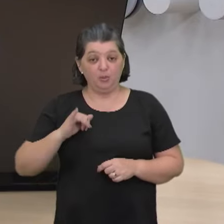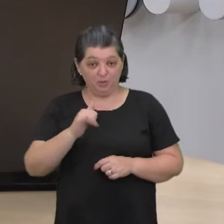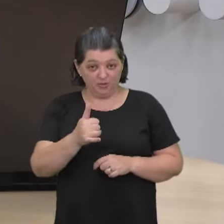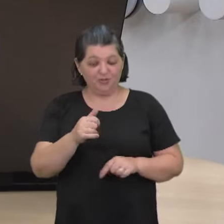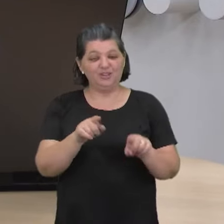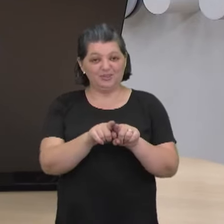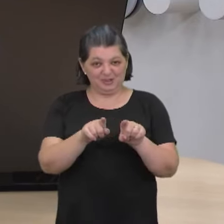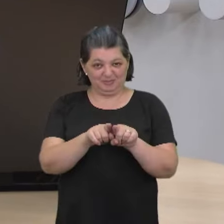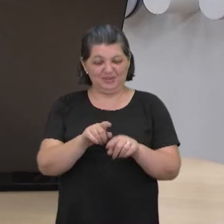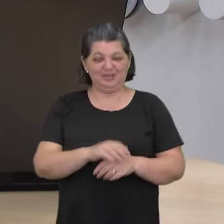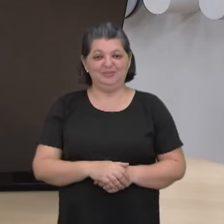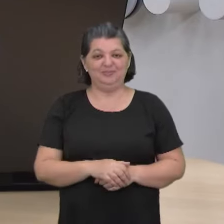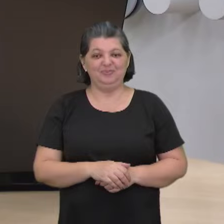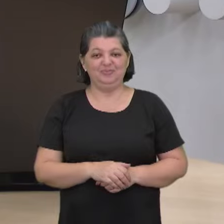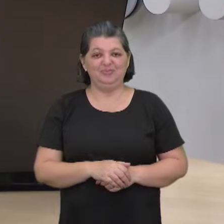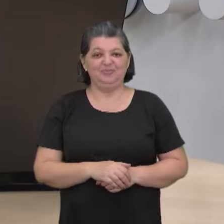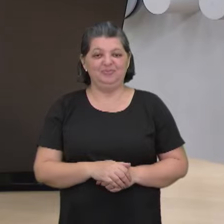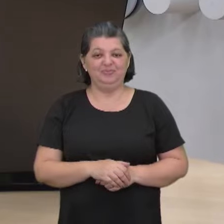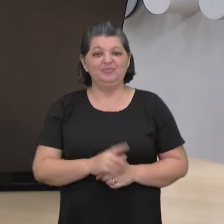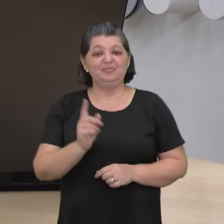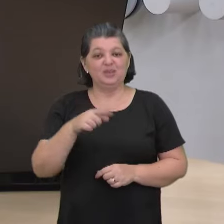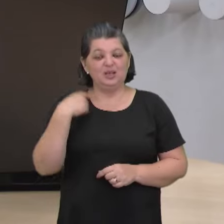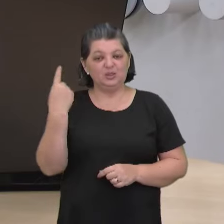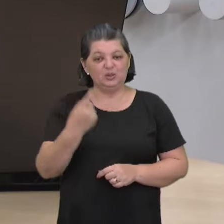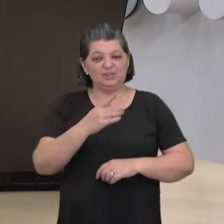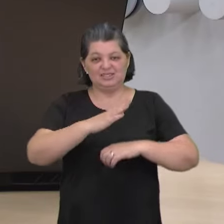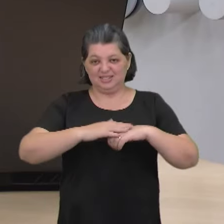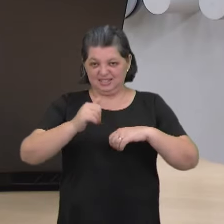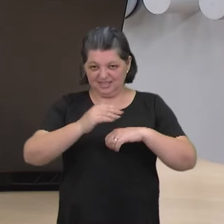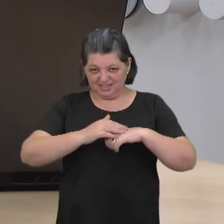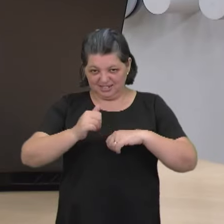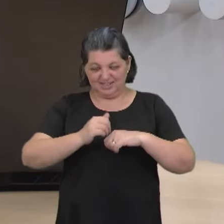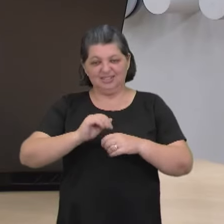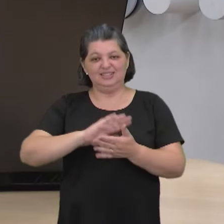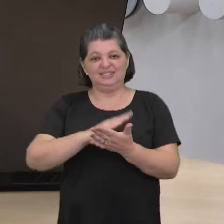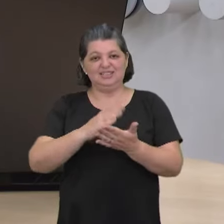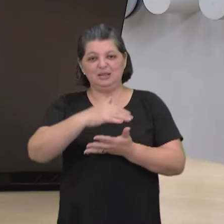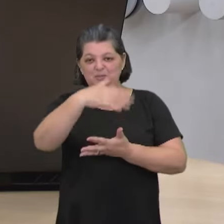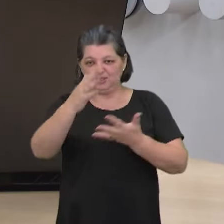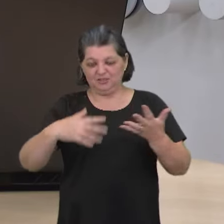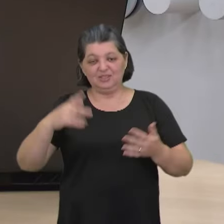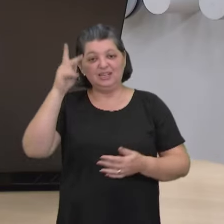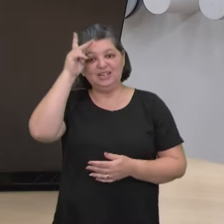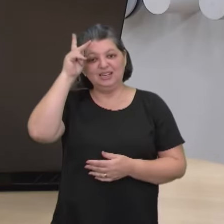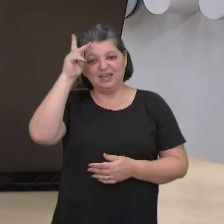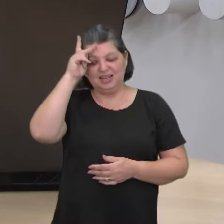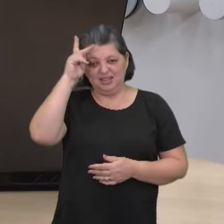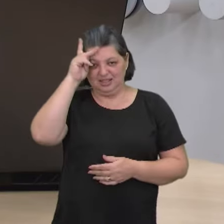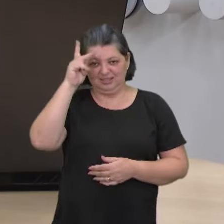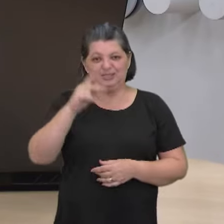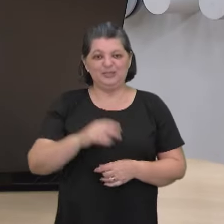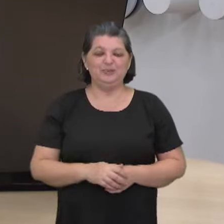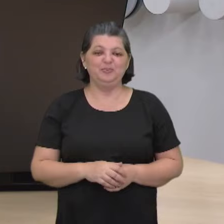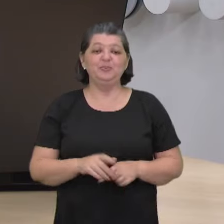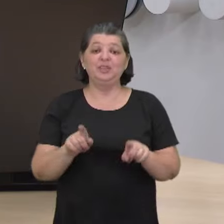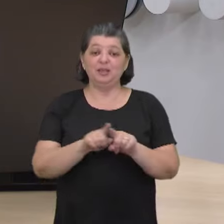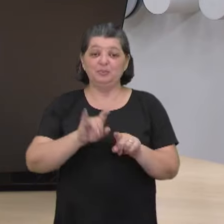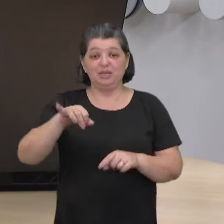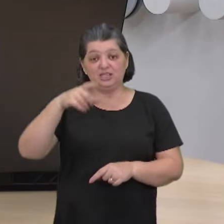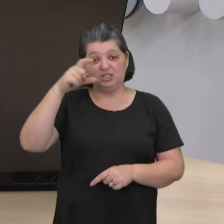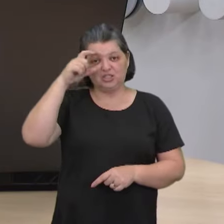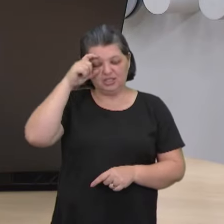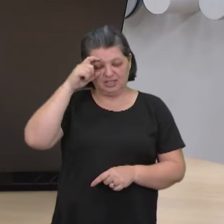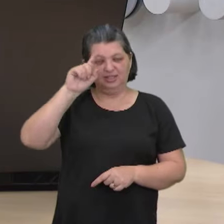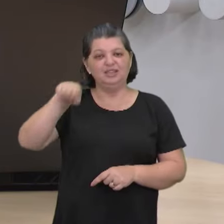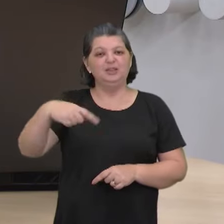para saudar aqui nesse momento as nossas queridas intérpretes de Libras, a Kátia, que está com a gente aqui na tela, e a Janaína, que logo